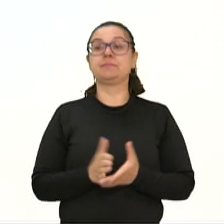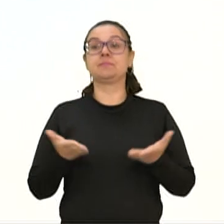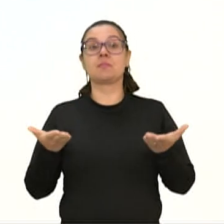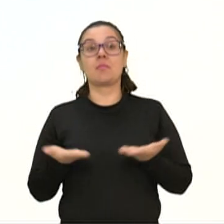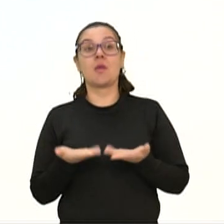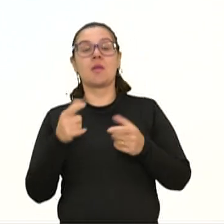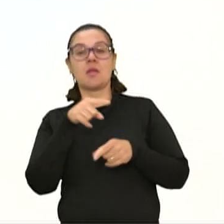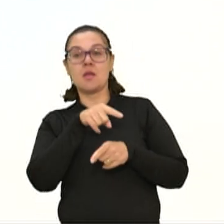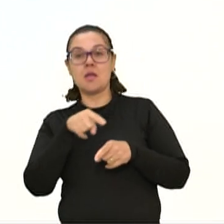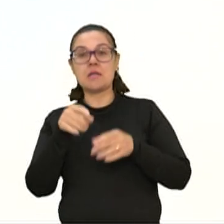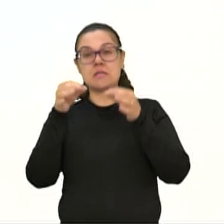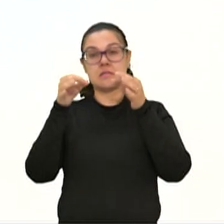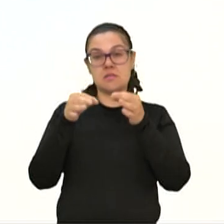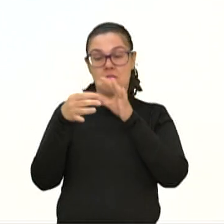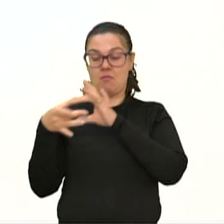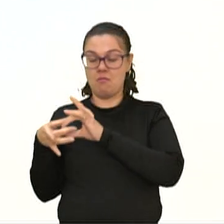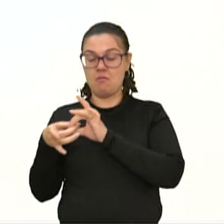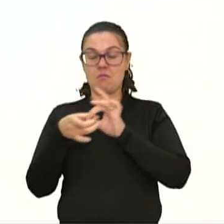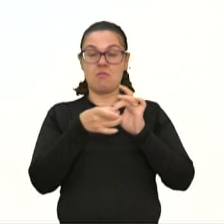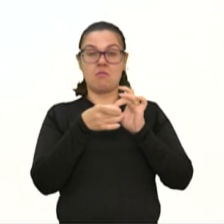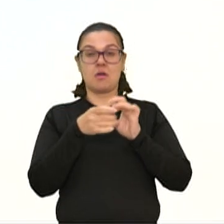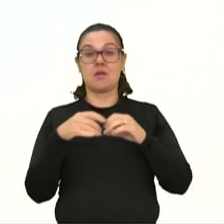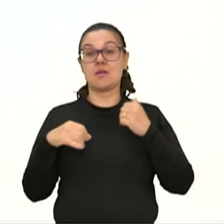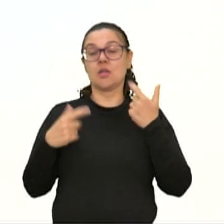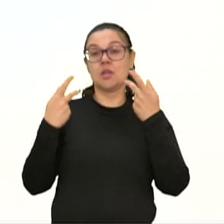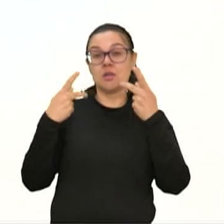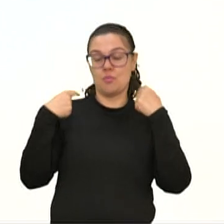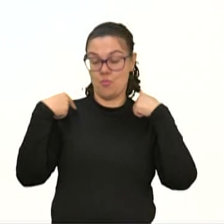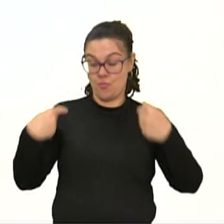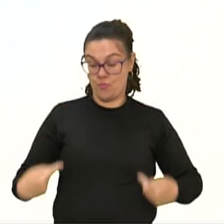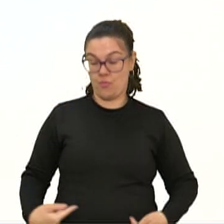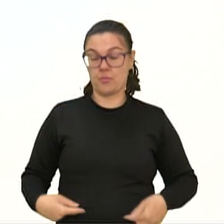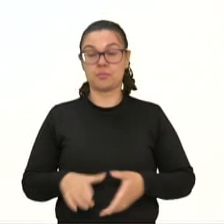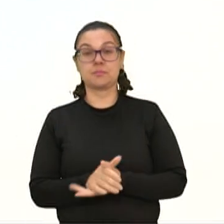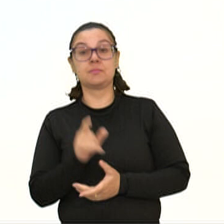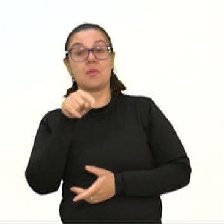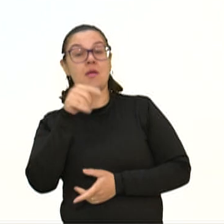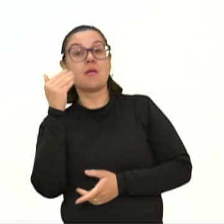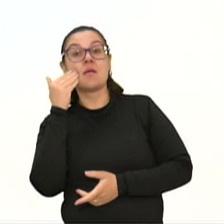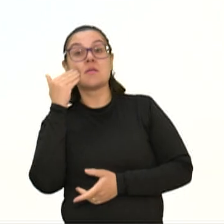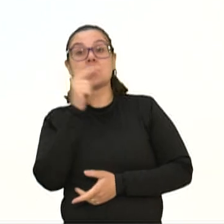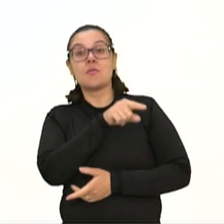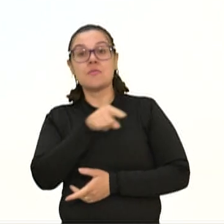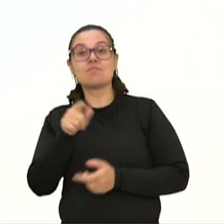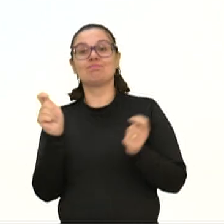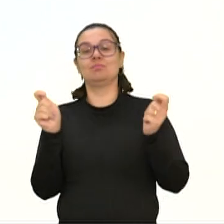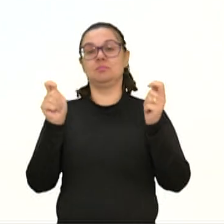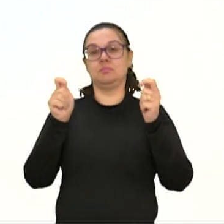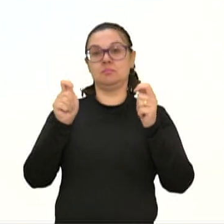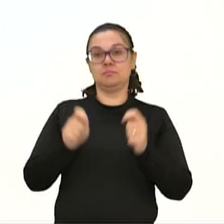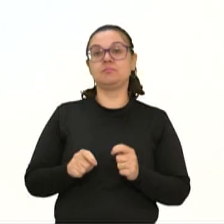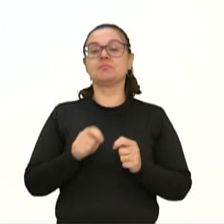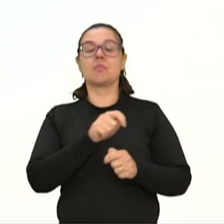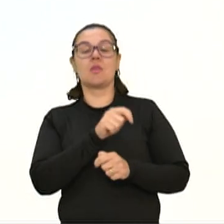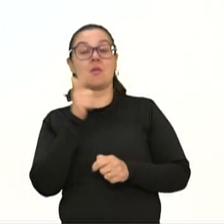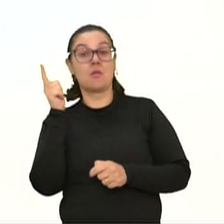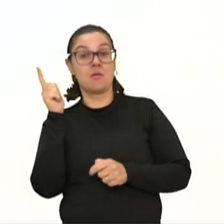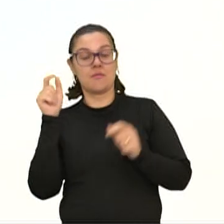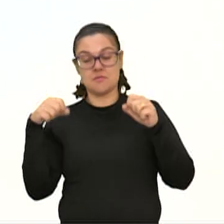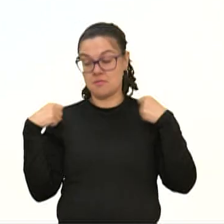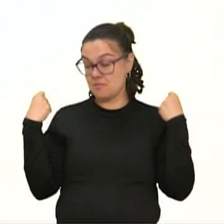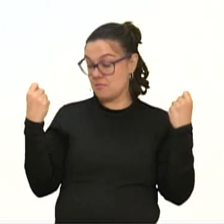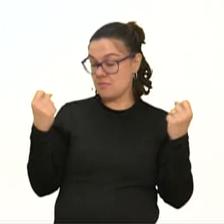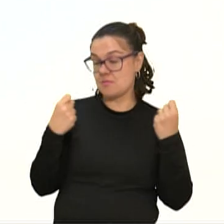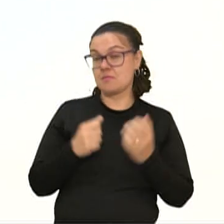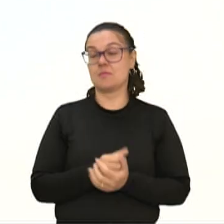é justamente um exame completo do seu estado físico, é saber se você está em condições de fazer uma